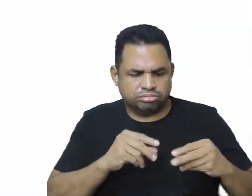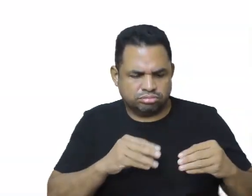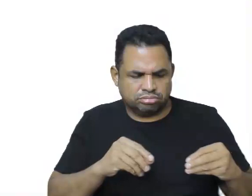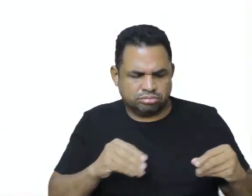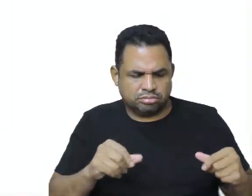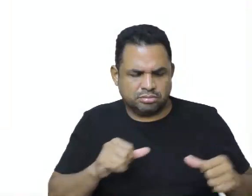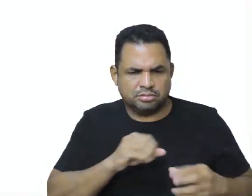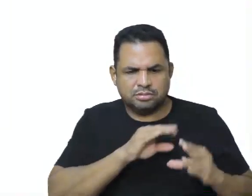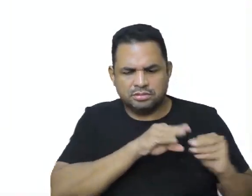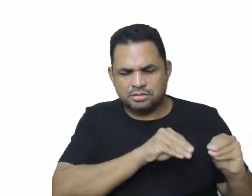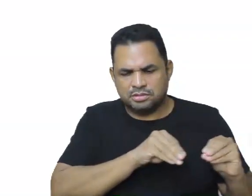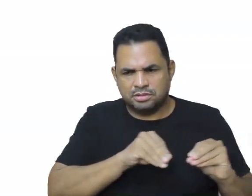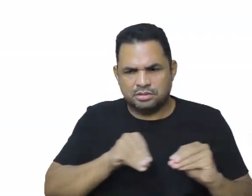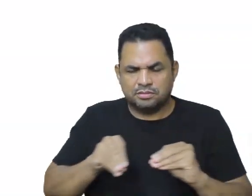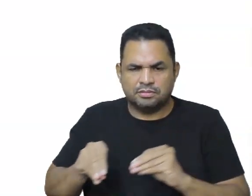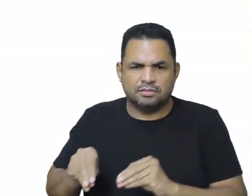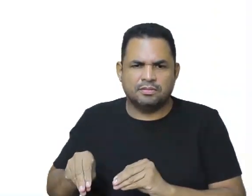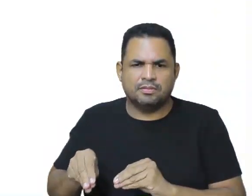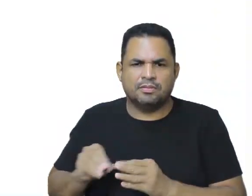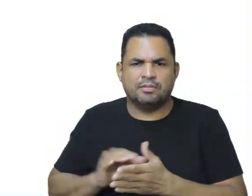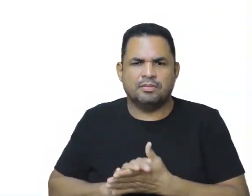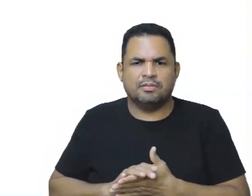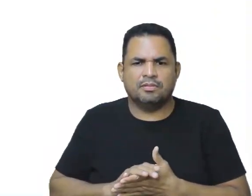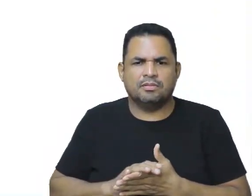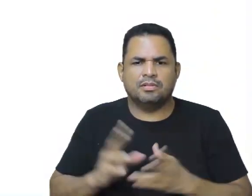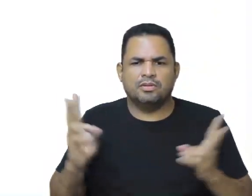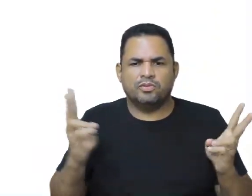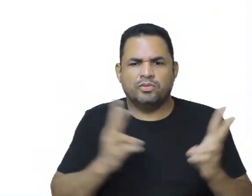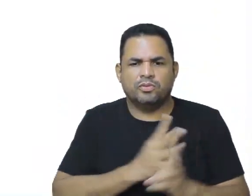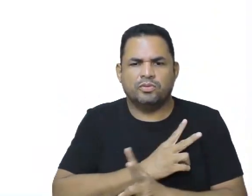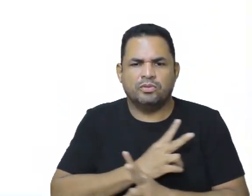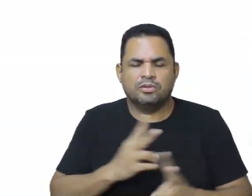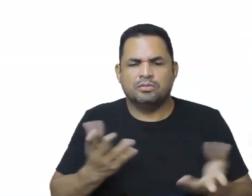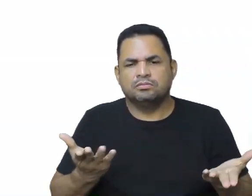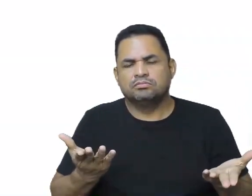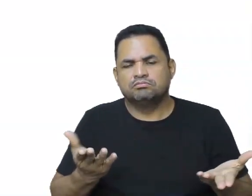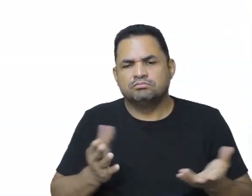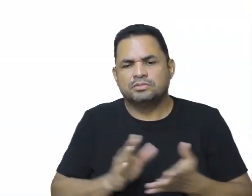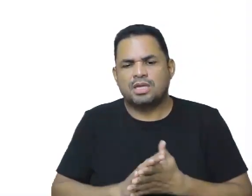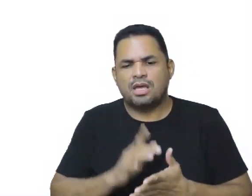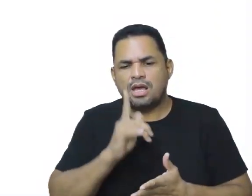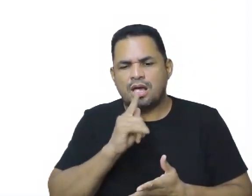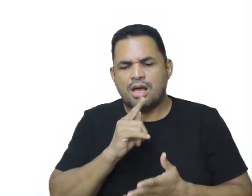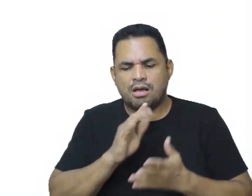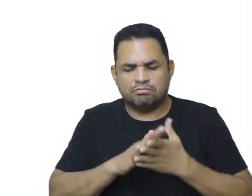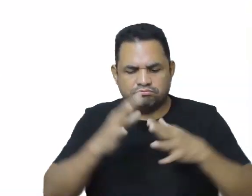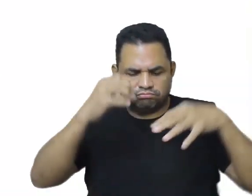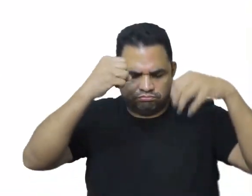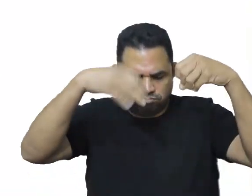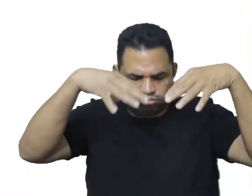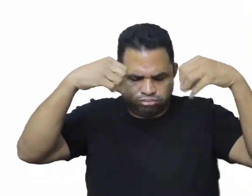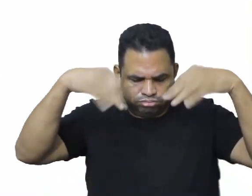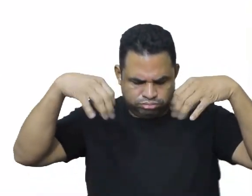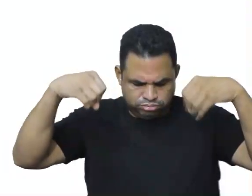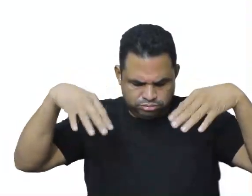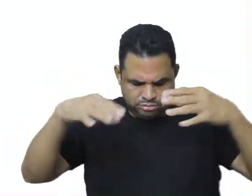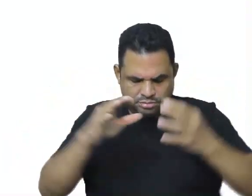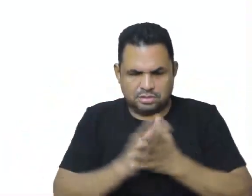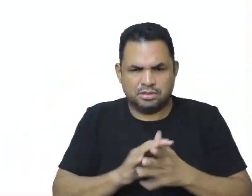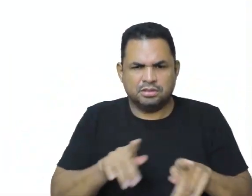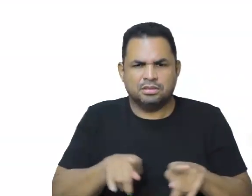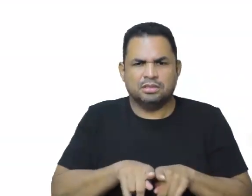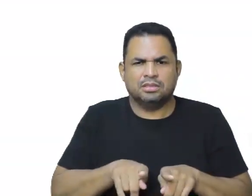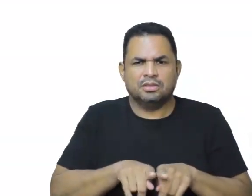ser transportada pelo vento ou, de repente, pela água da chuva. Beleza? Então, o